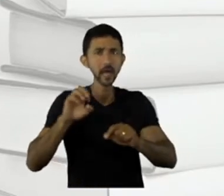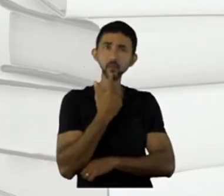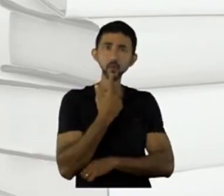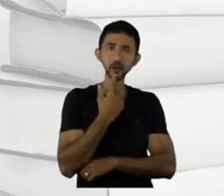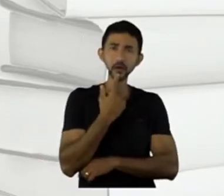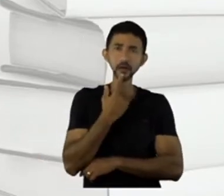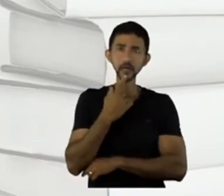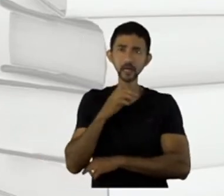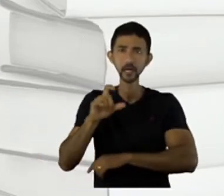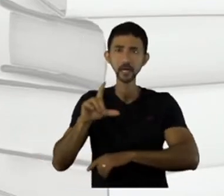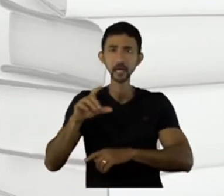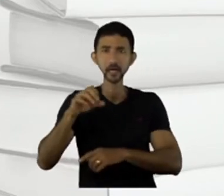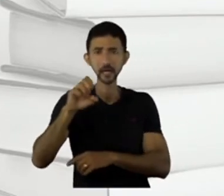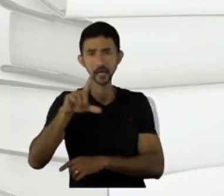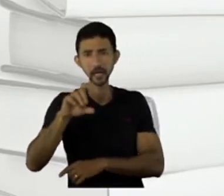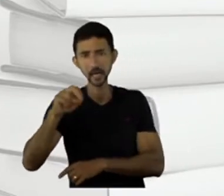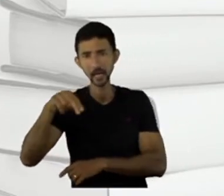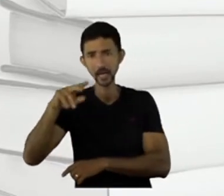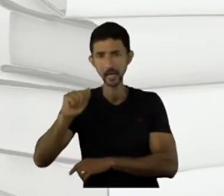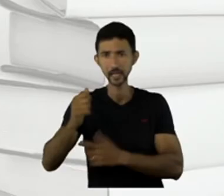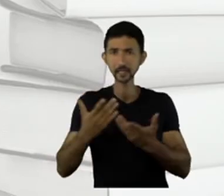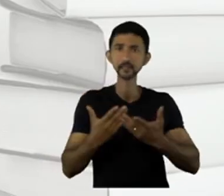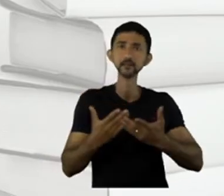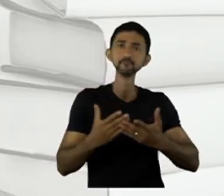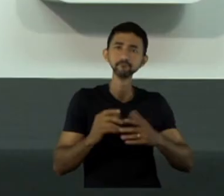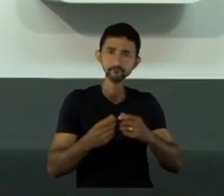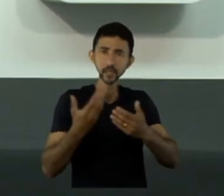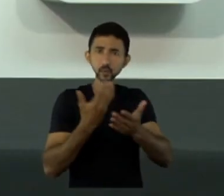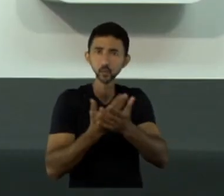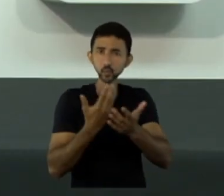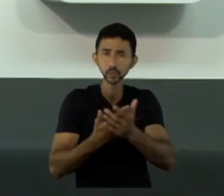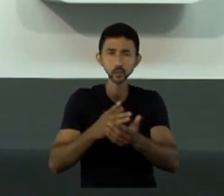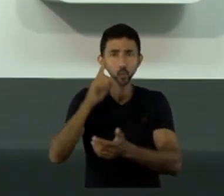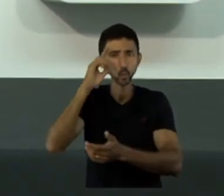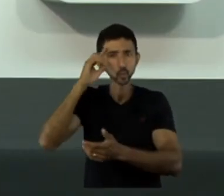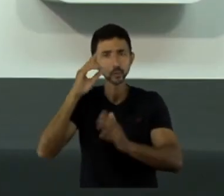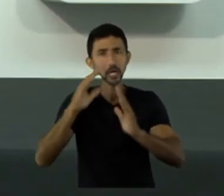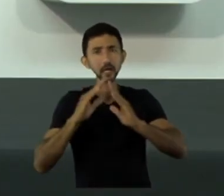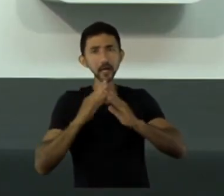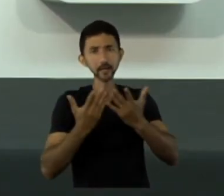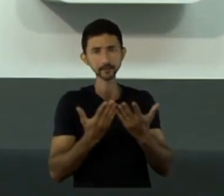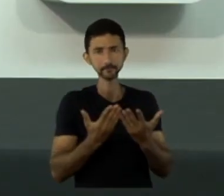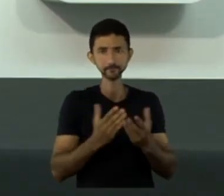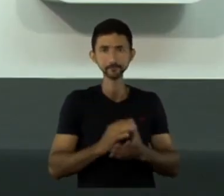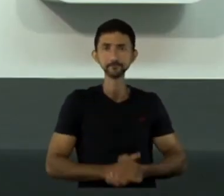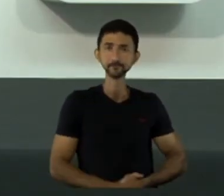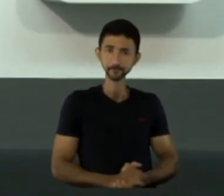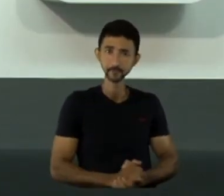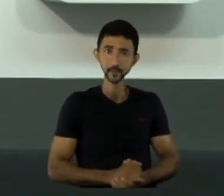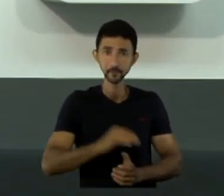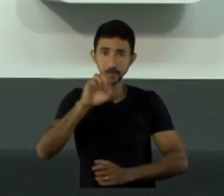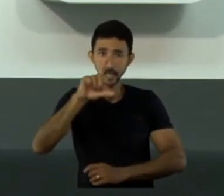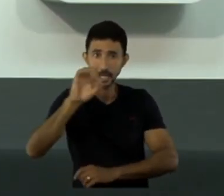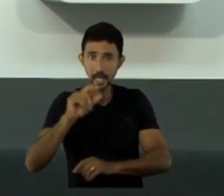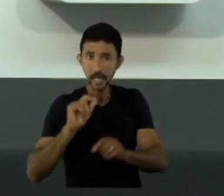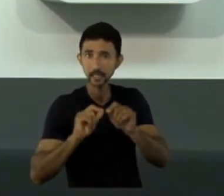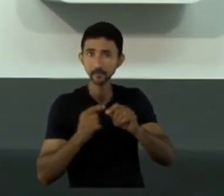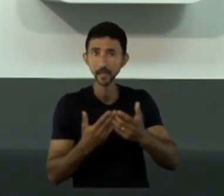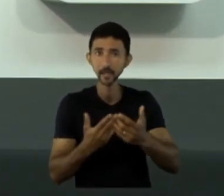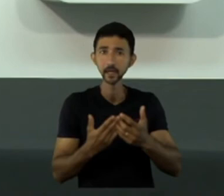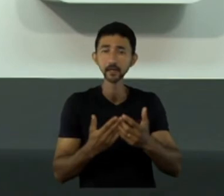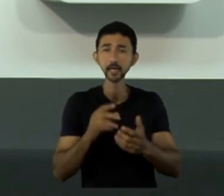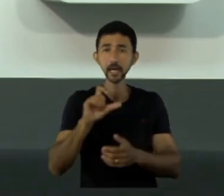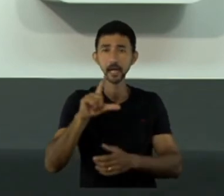quem? A Helena. Se na frase fosse Helena estuda todos os dias em casa, esse ela também estaria se referindo a quem?